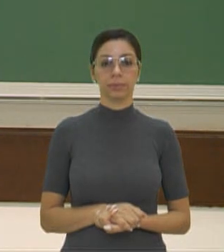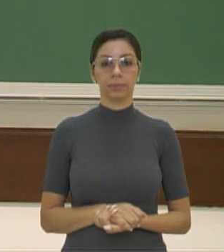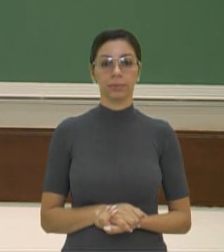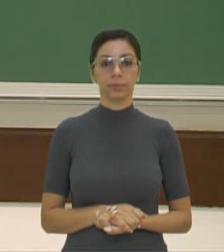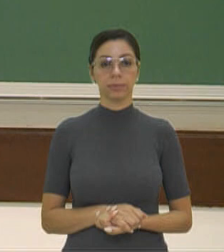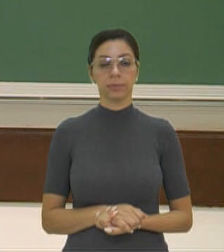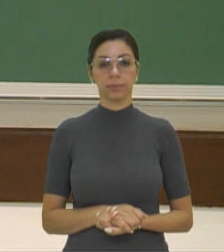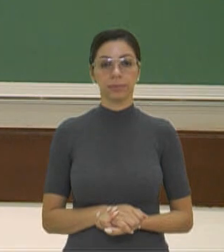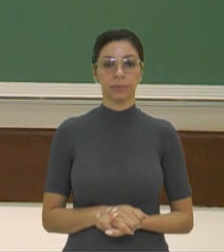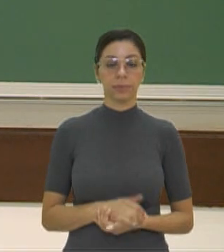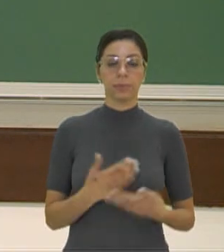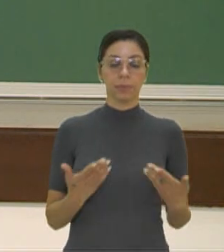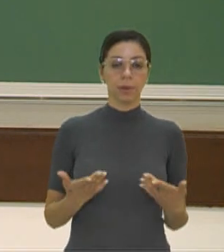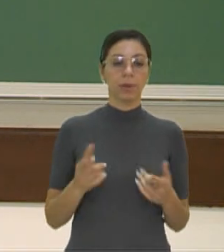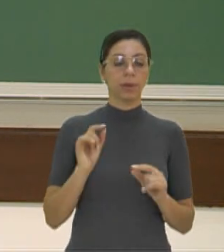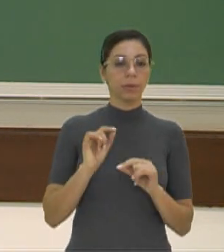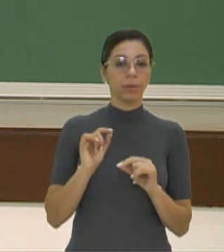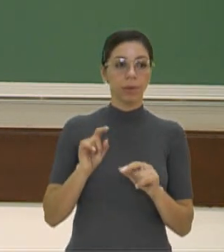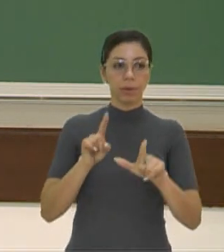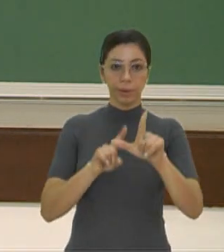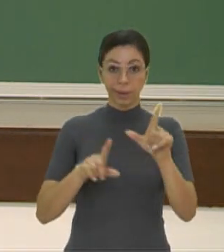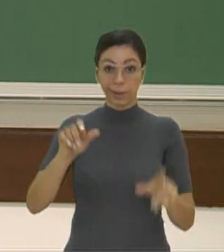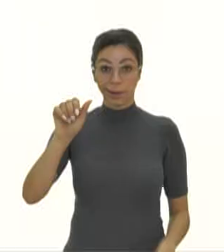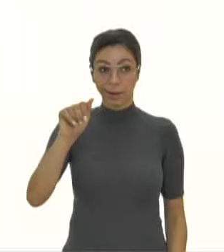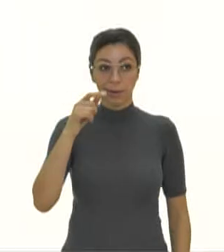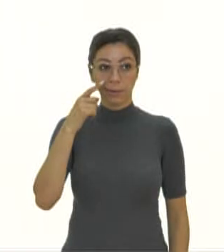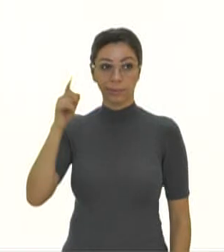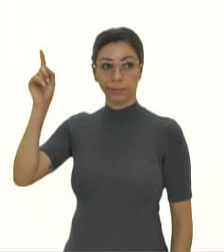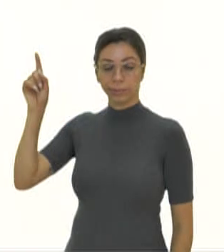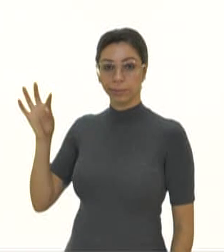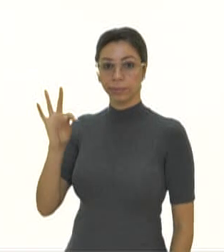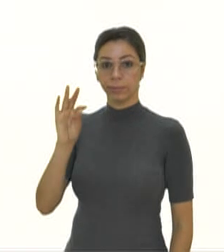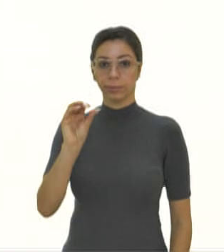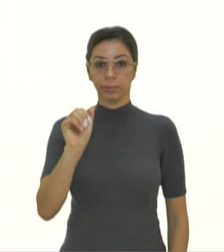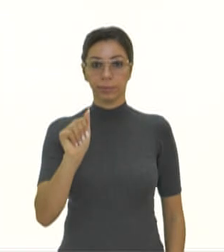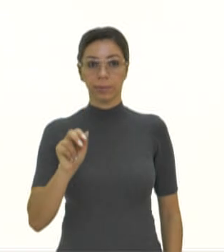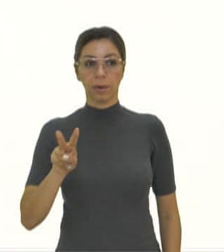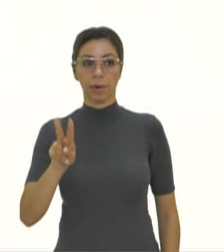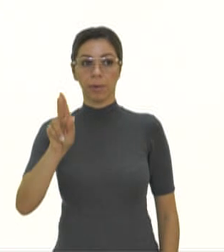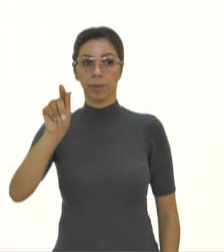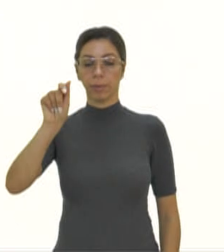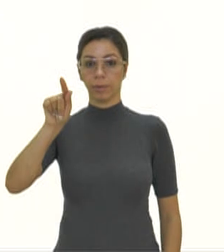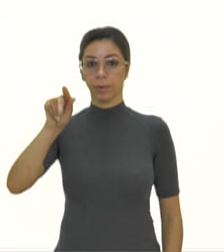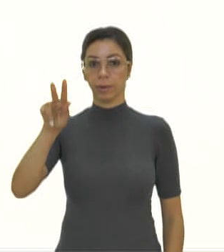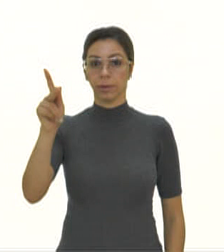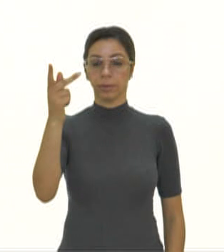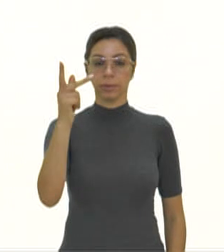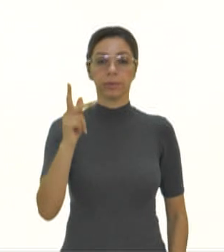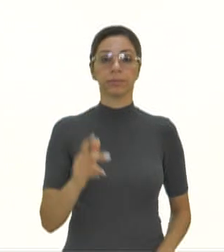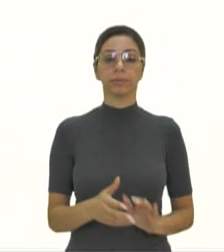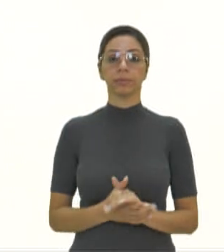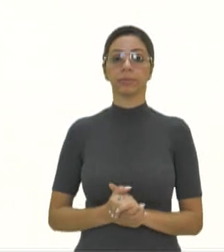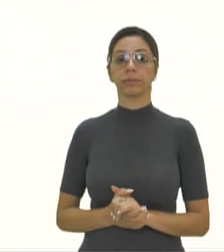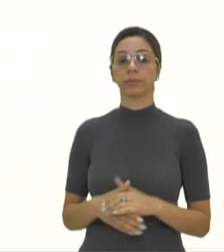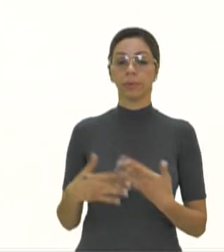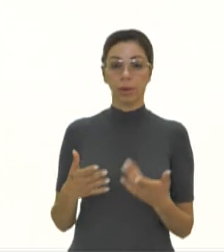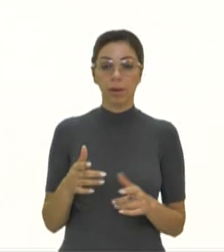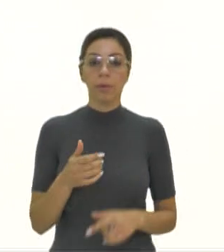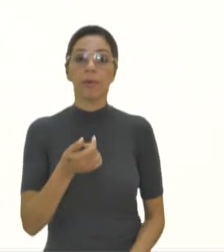Olhem lá, pessoal. Tom's father taught him how to drive when he was 17. O pai de